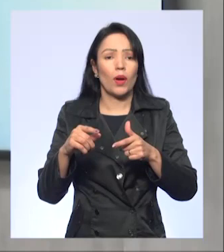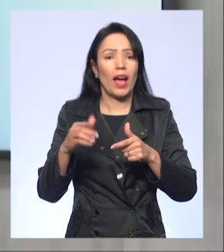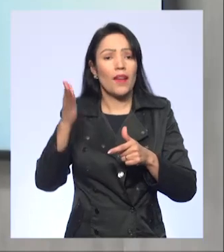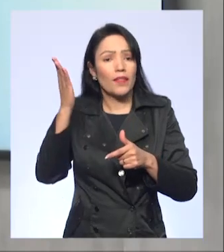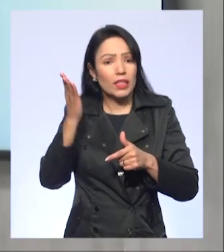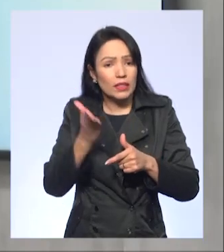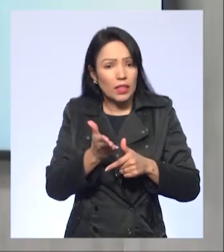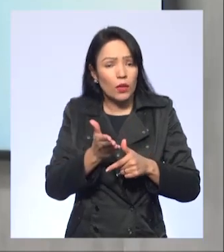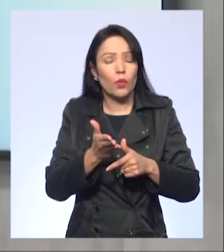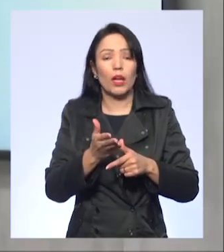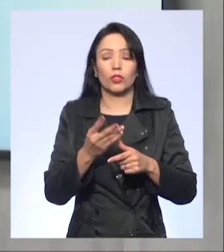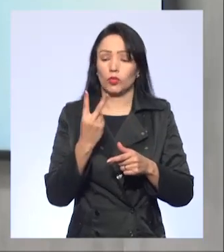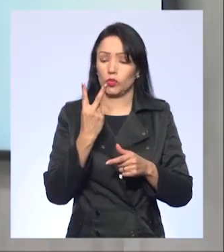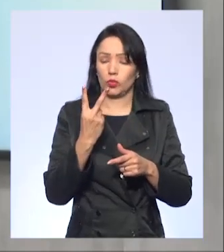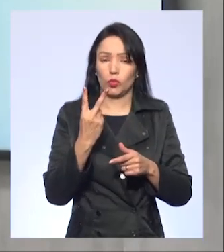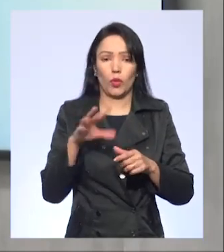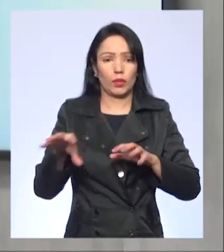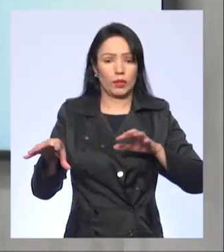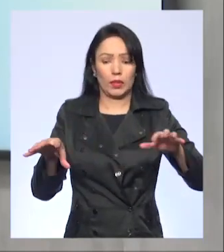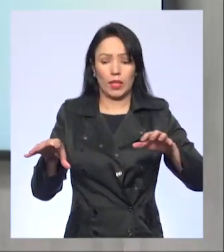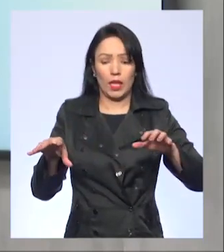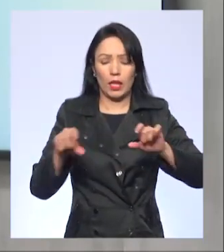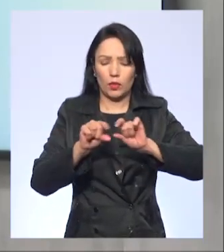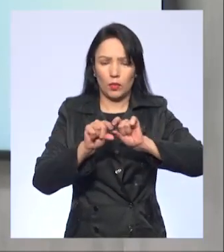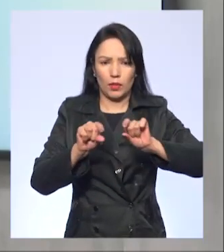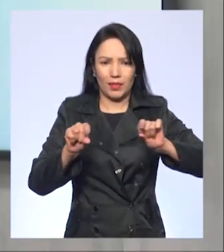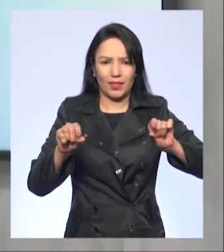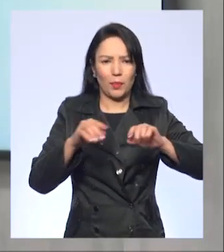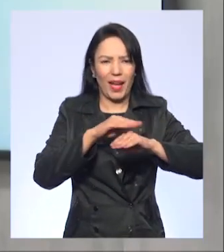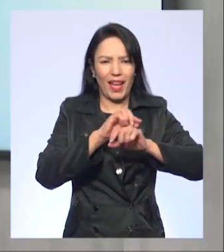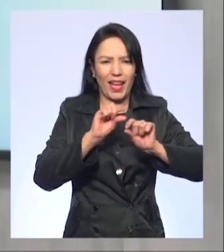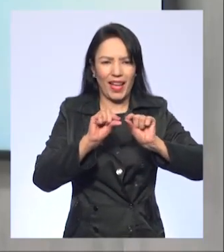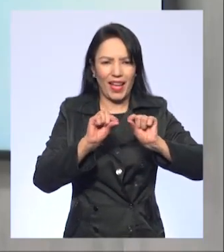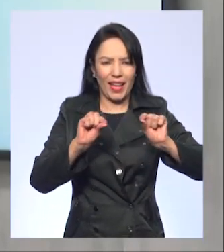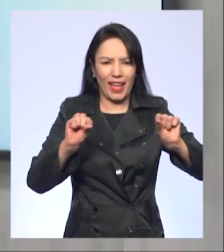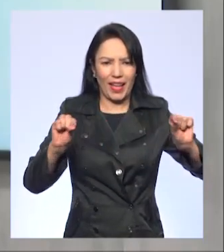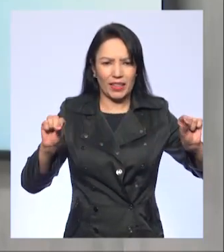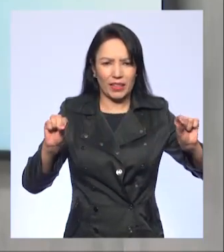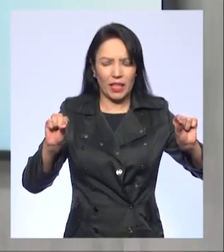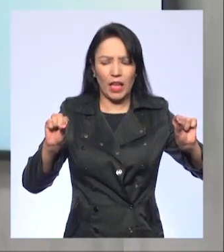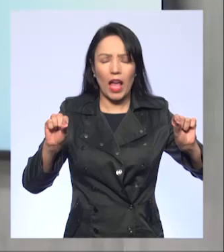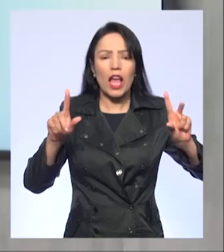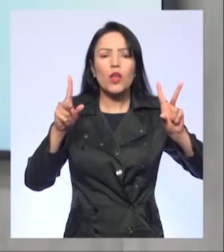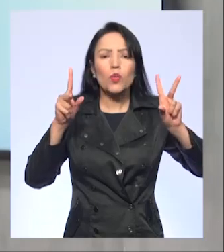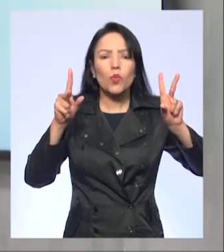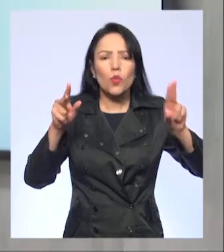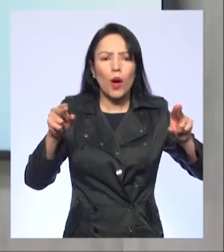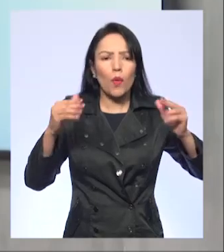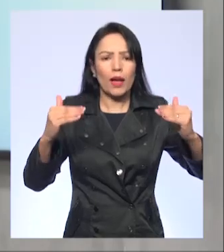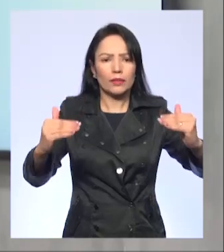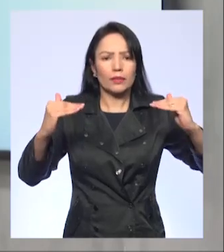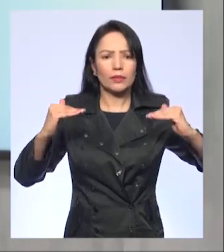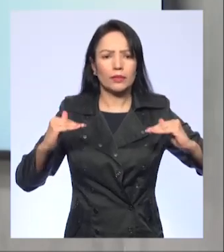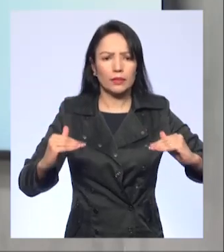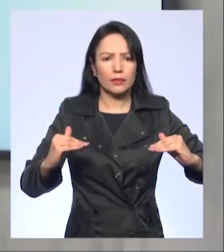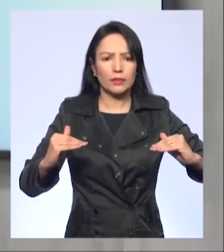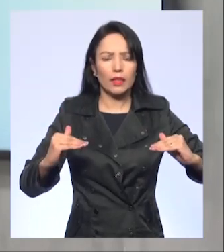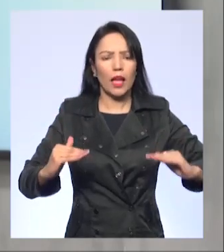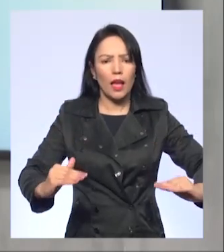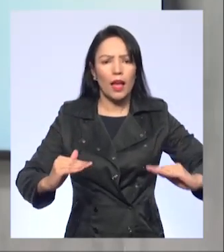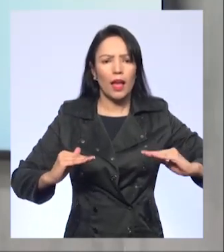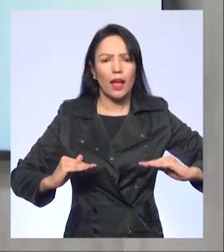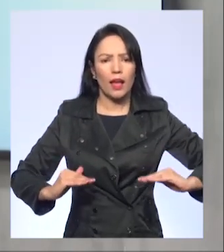dois segmentos de uma transversal é igual à razão dos seus segmentos correspondentes. Dado um conjunto